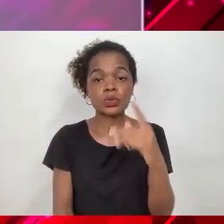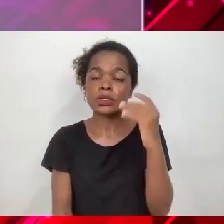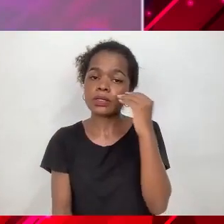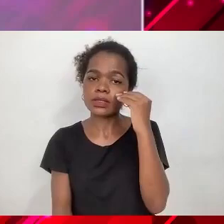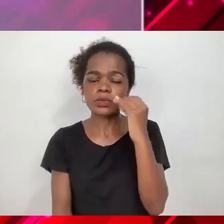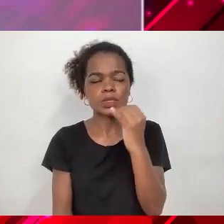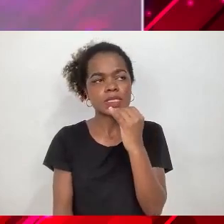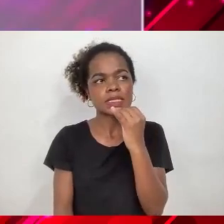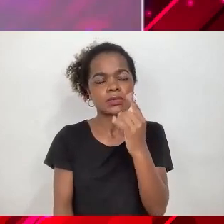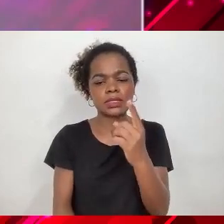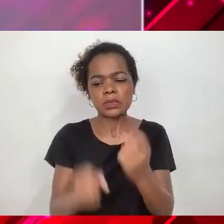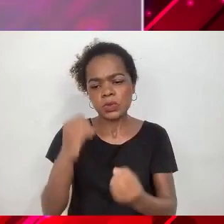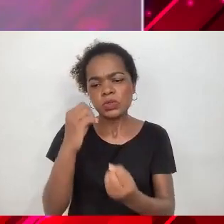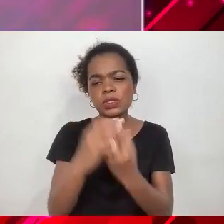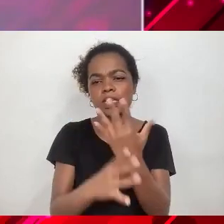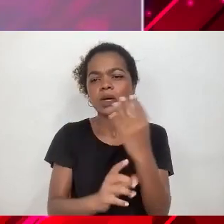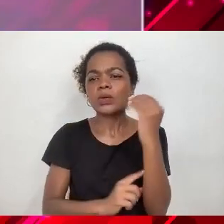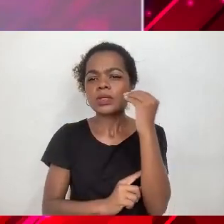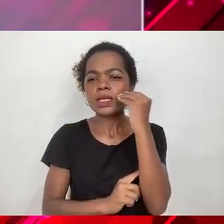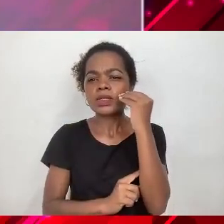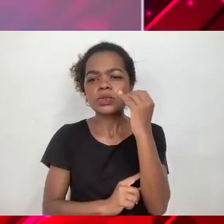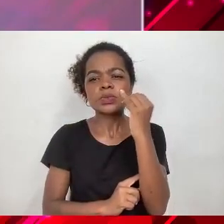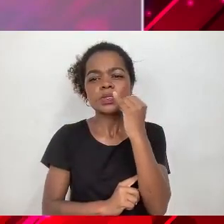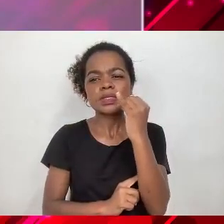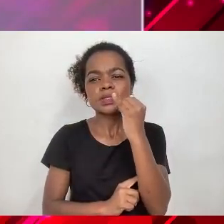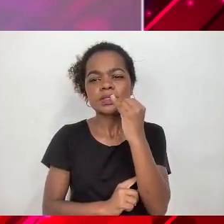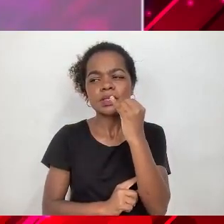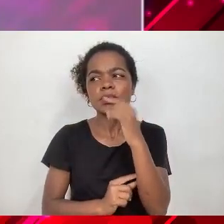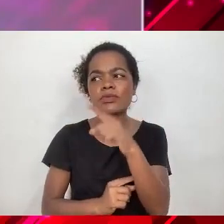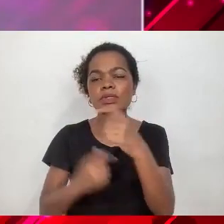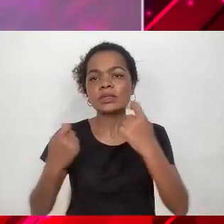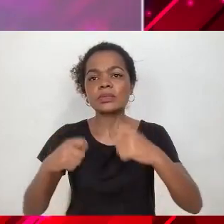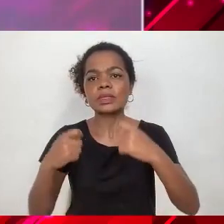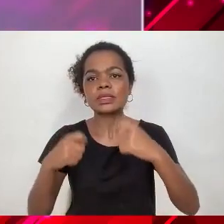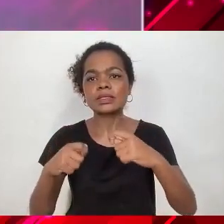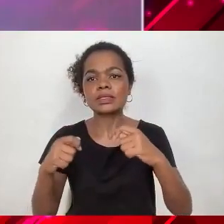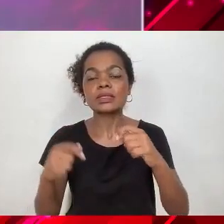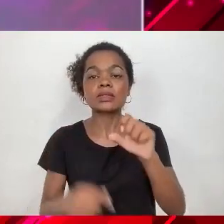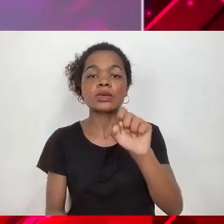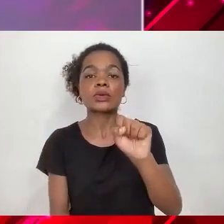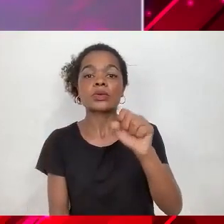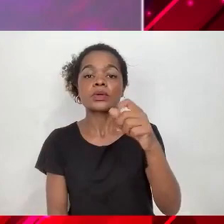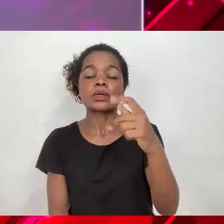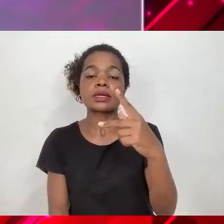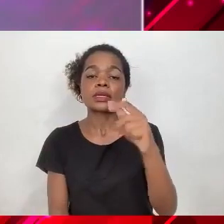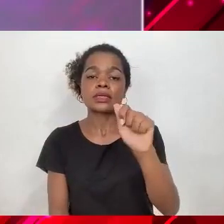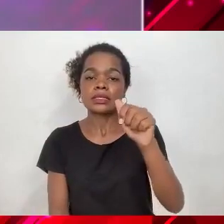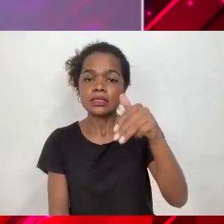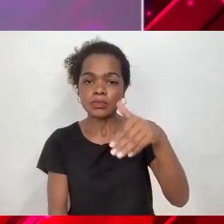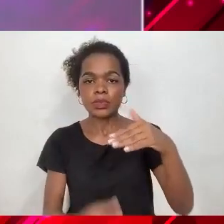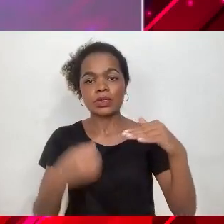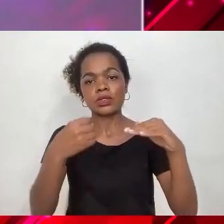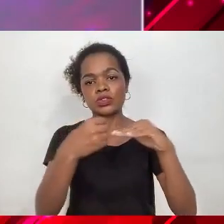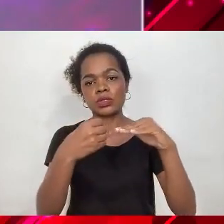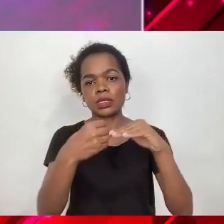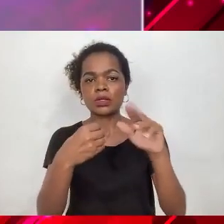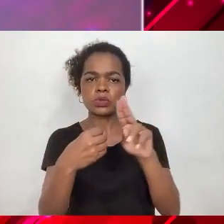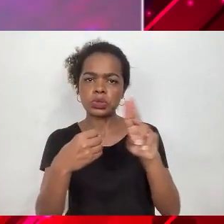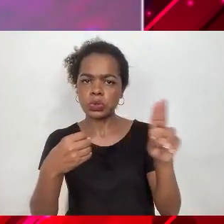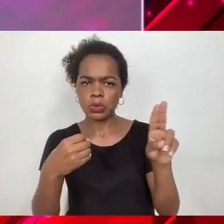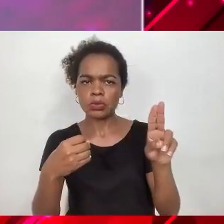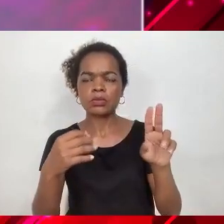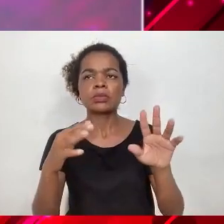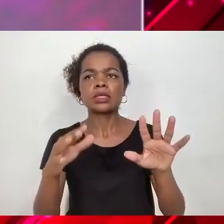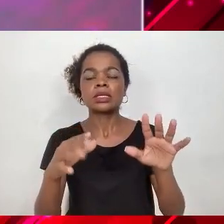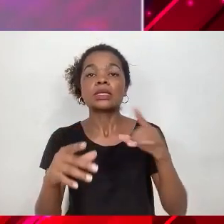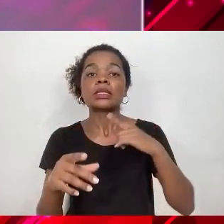por exemplo, falando que quando você chama um endpoint tal, você tem que ter um span de banco de dados chamado X,